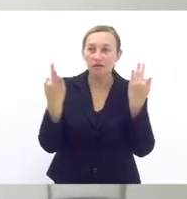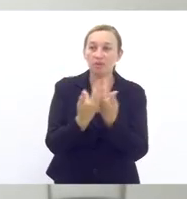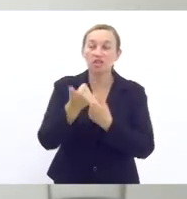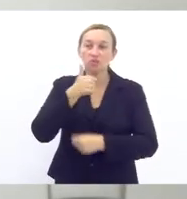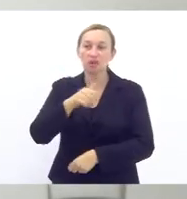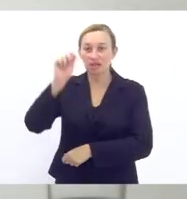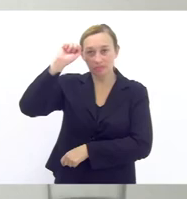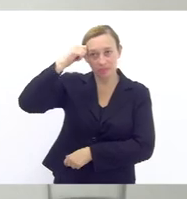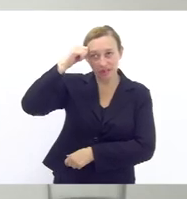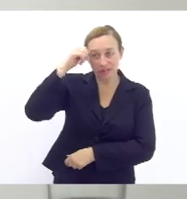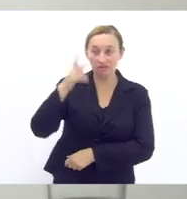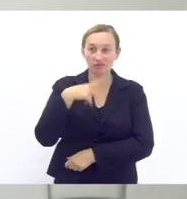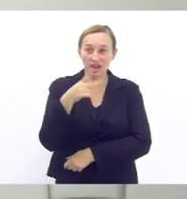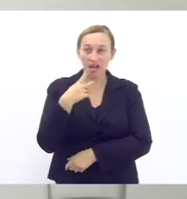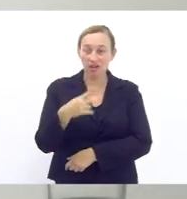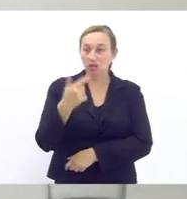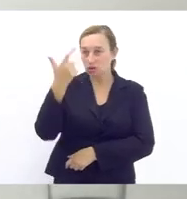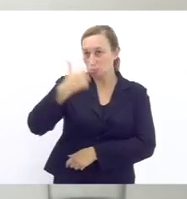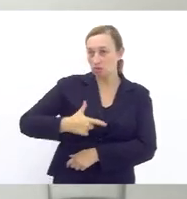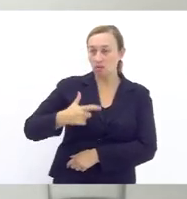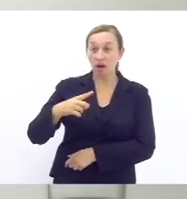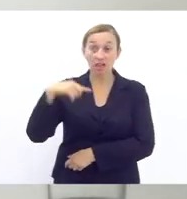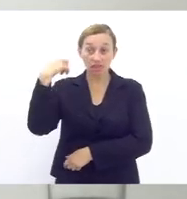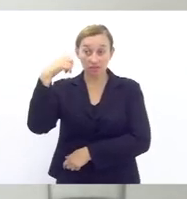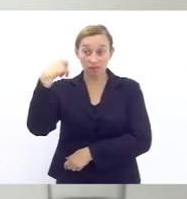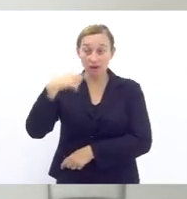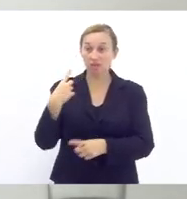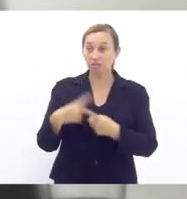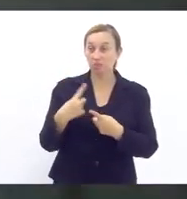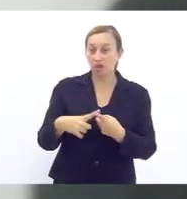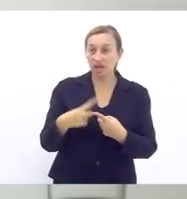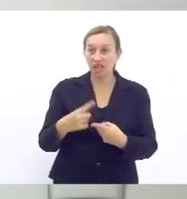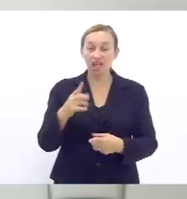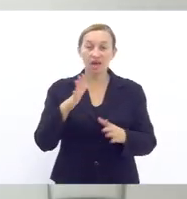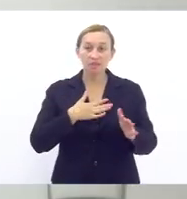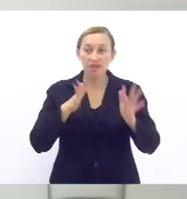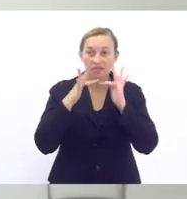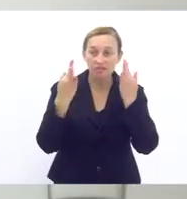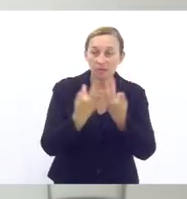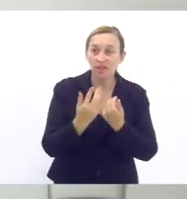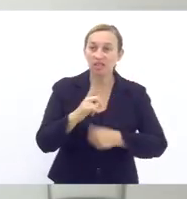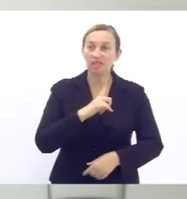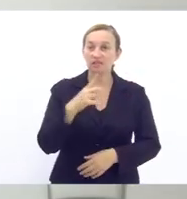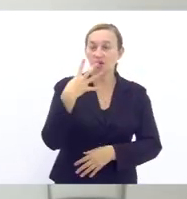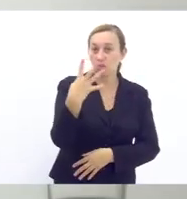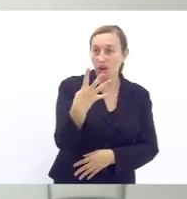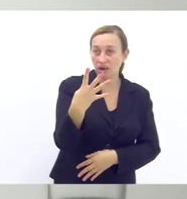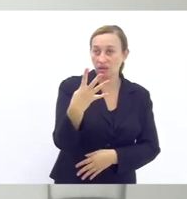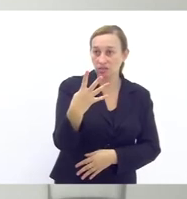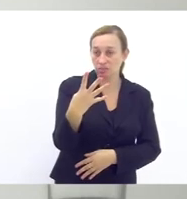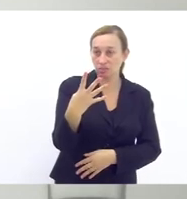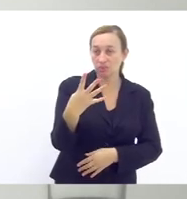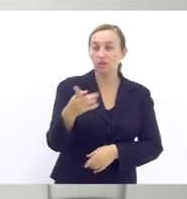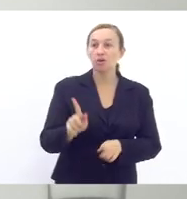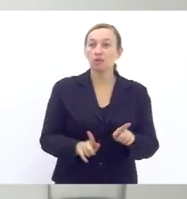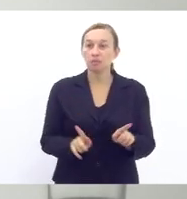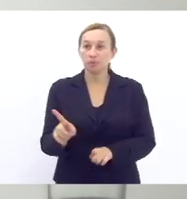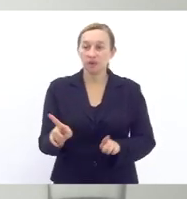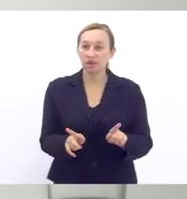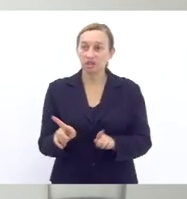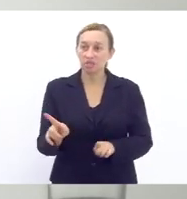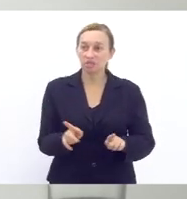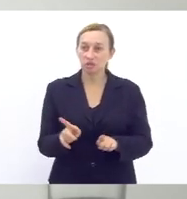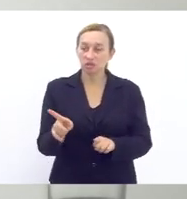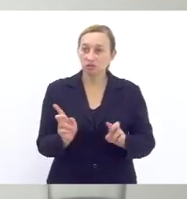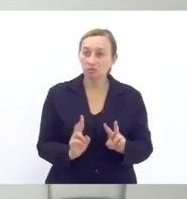a falar eu só sou advogada criminalista Porque na minha família tive quatro primos que foram vilipendiados por essa política de